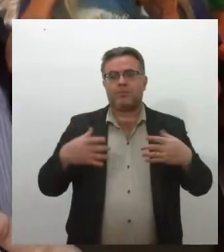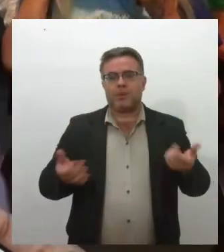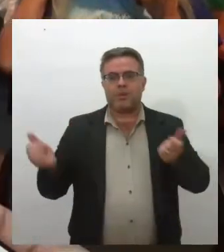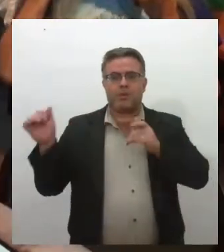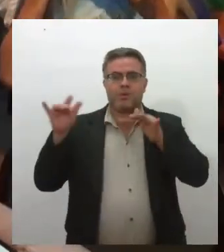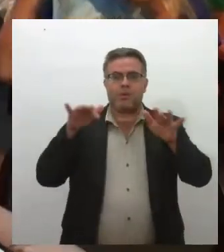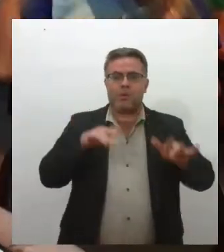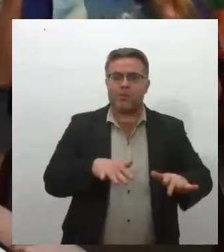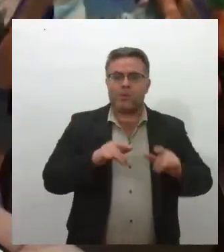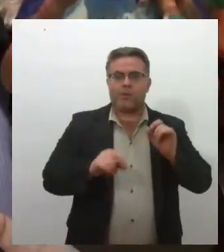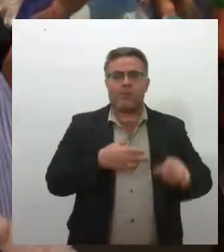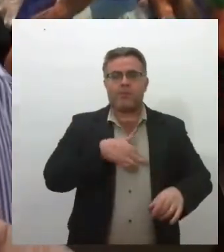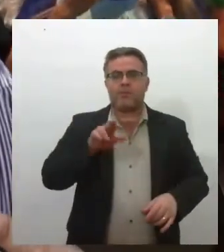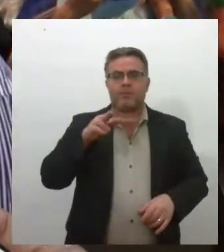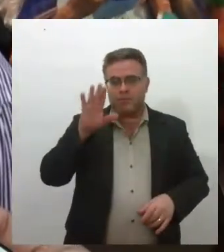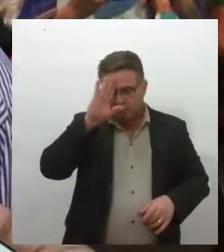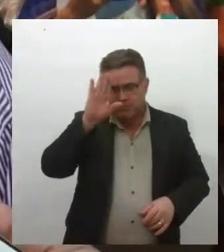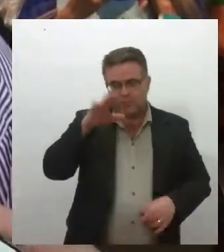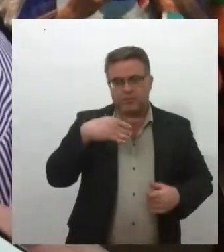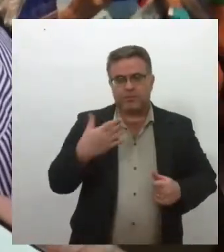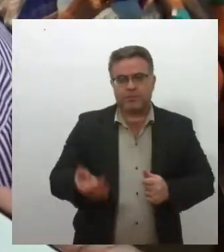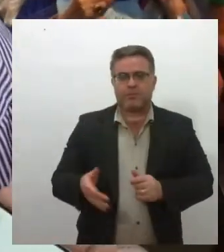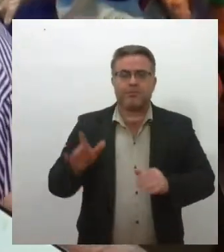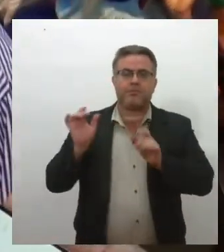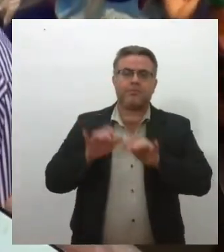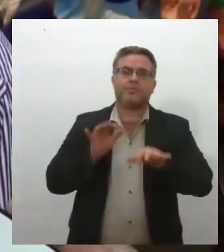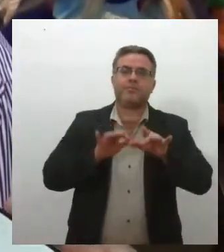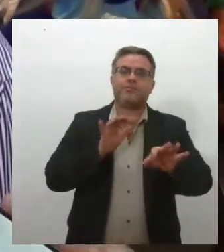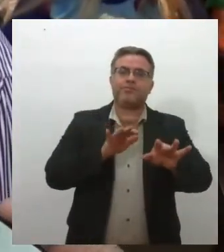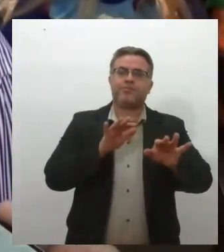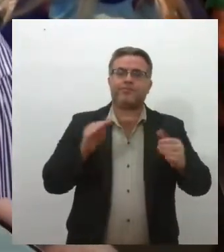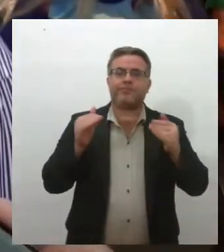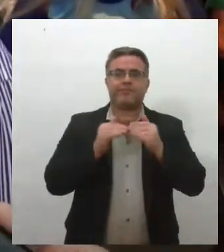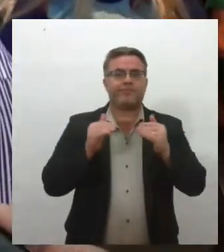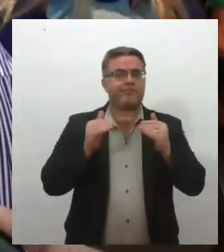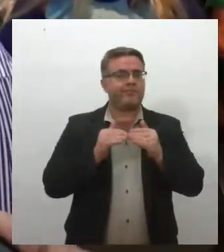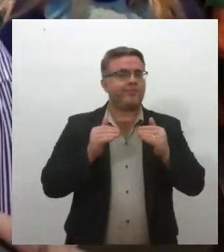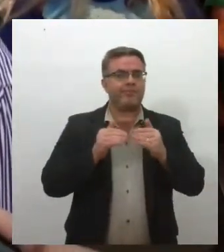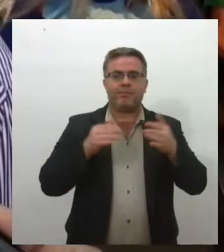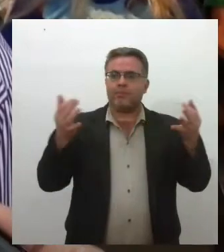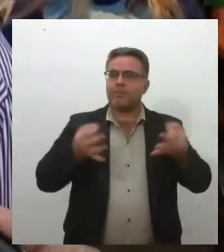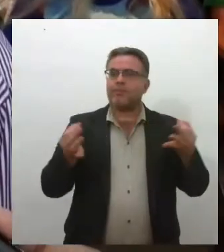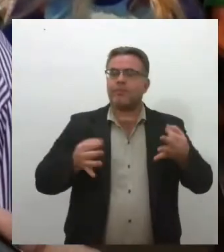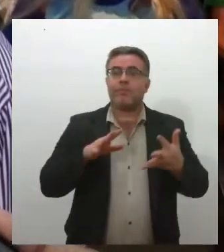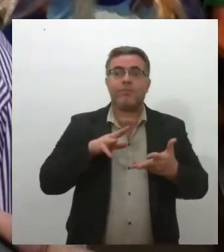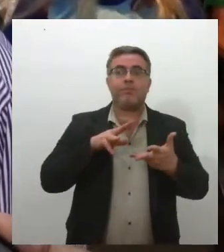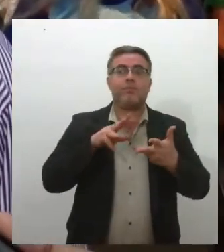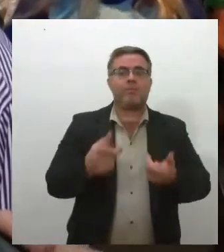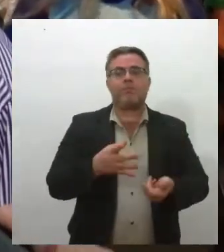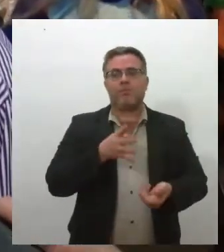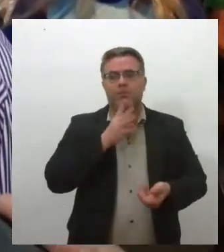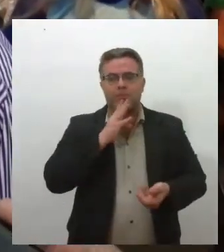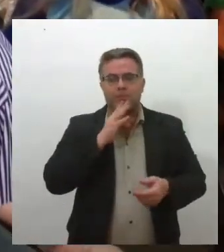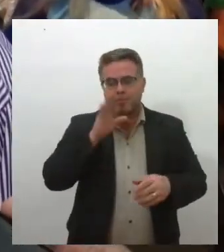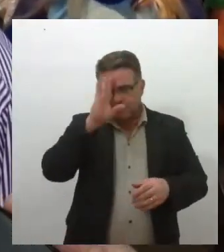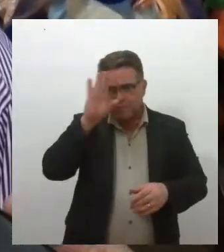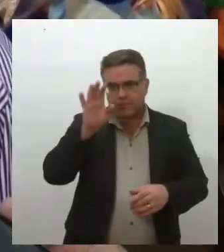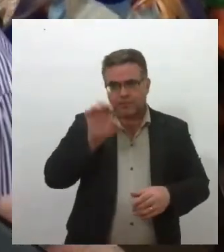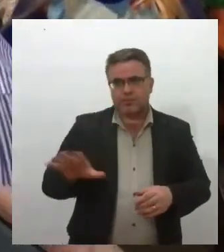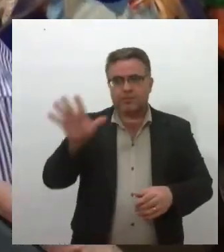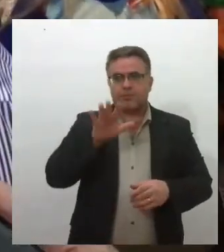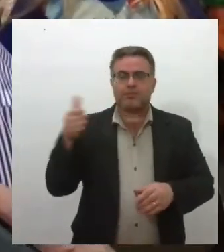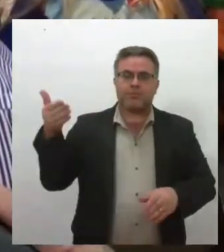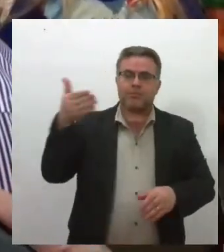O turismo religioso, a peregrinação, é um evento que mundialmente tem um grande valor, principalmente na Europa. Ele traz para